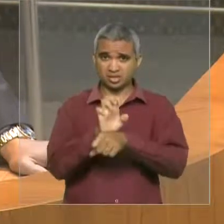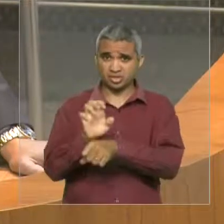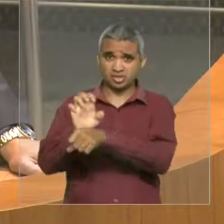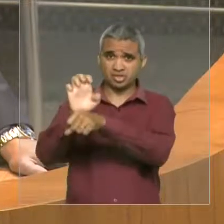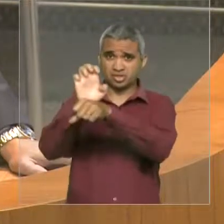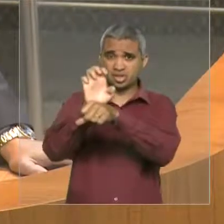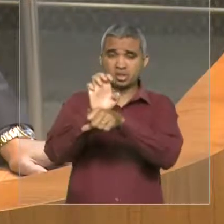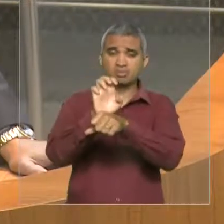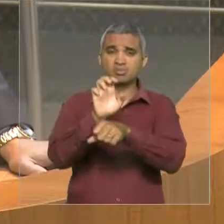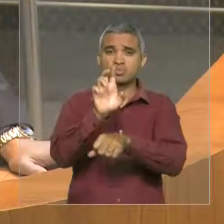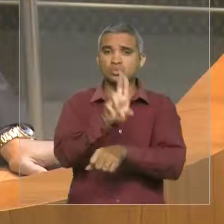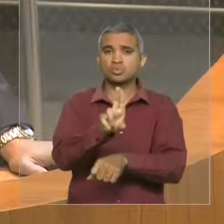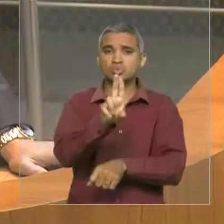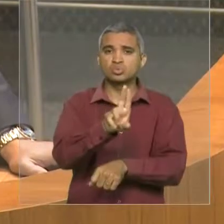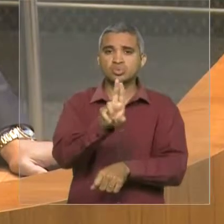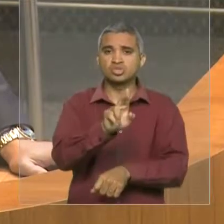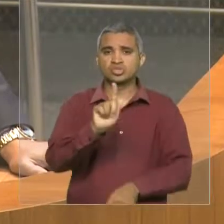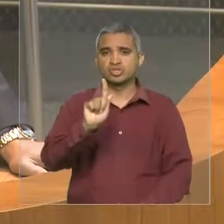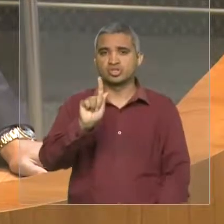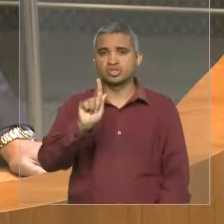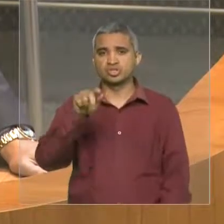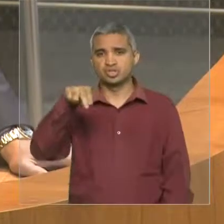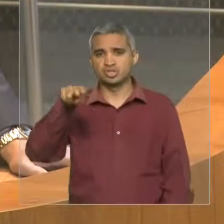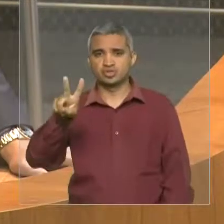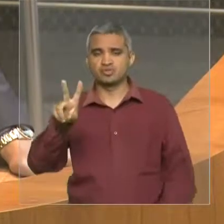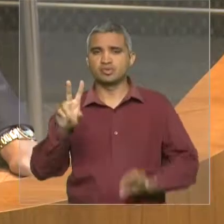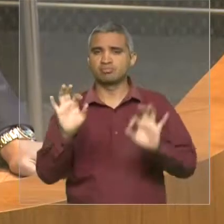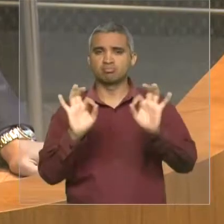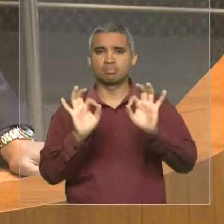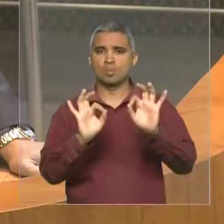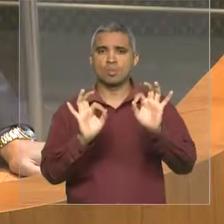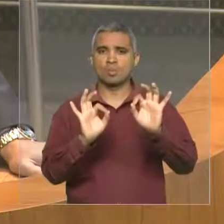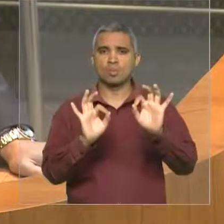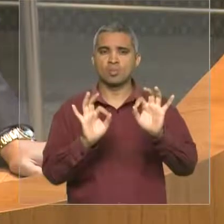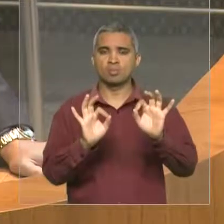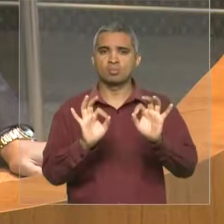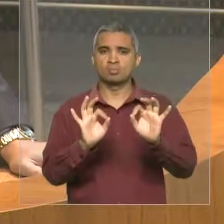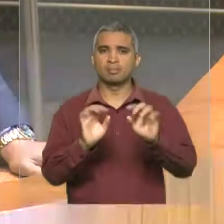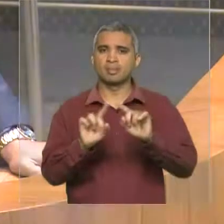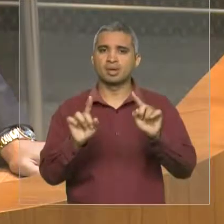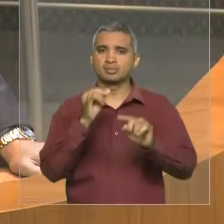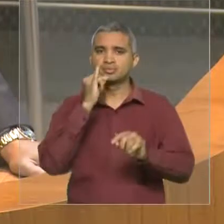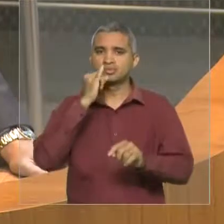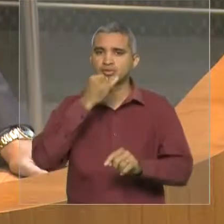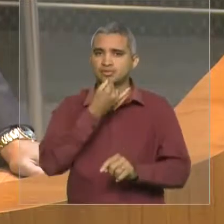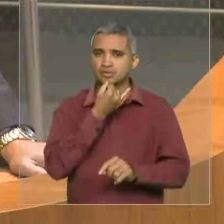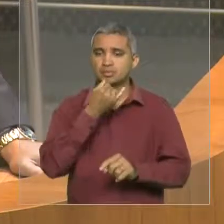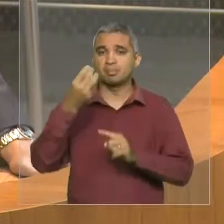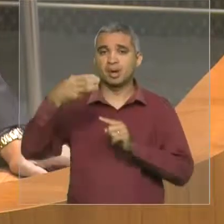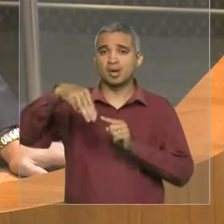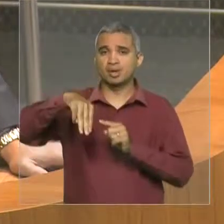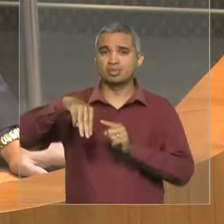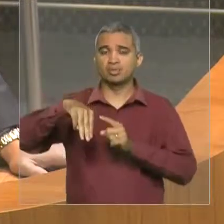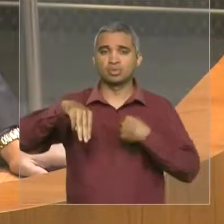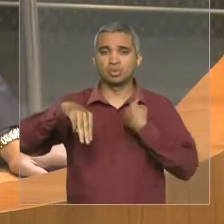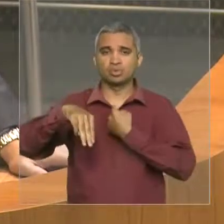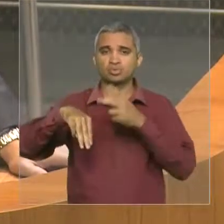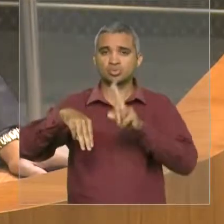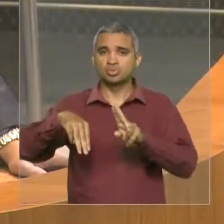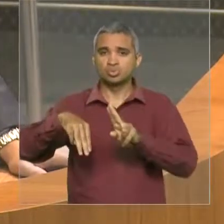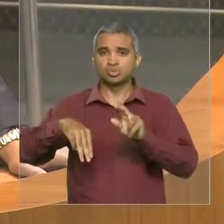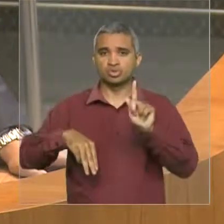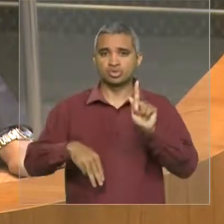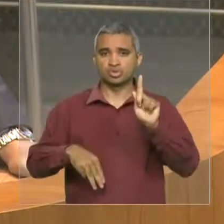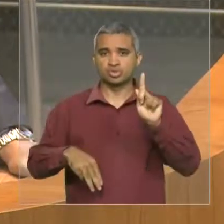Maranhão, infelizmente, está incluso nesses 7, mesmo sendo o segundo maior produtor de gás.